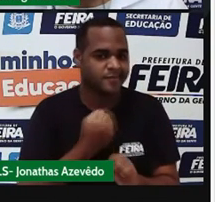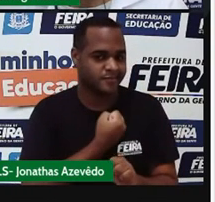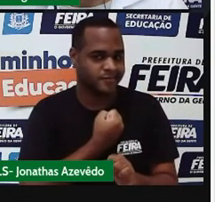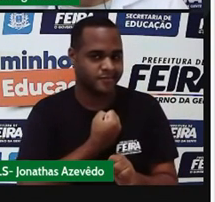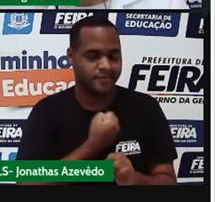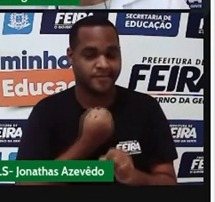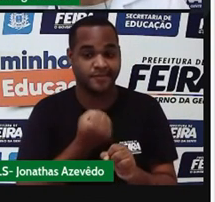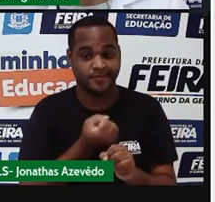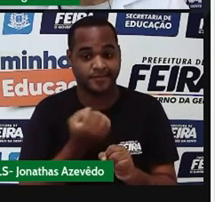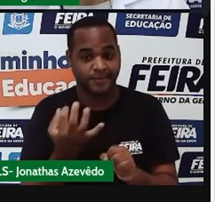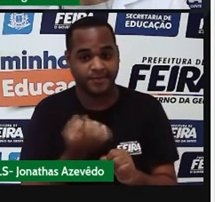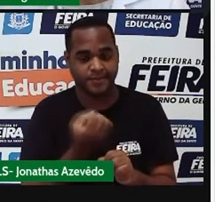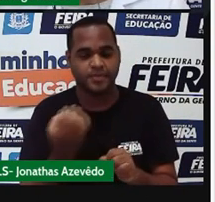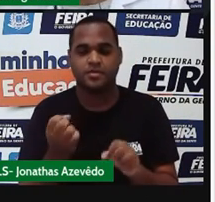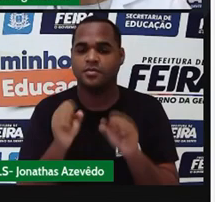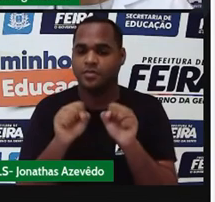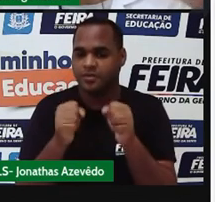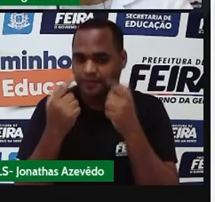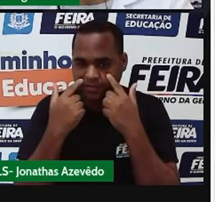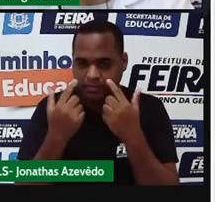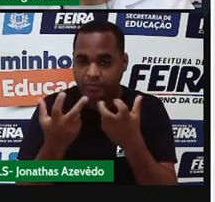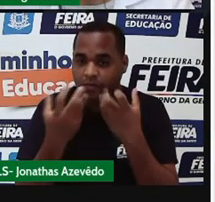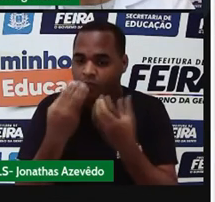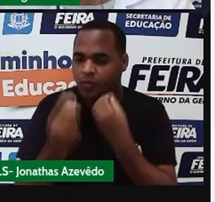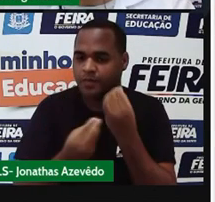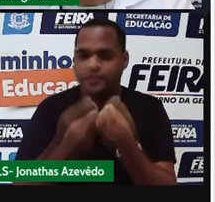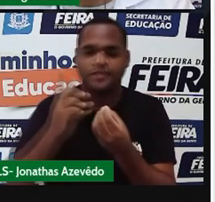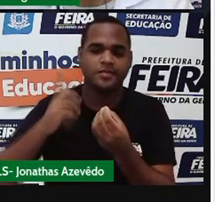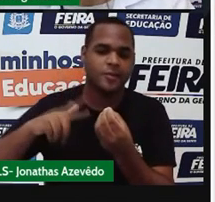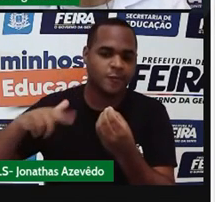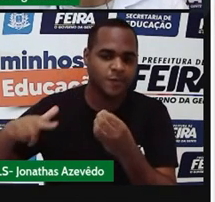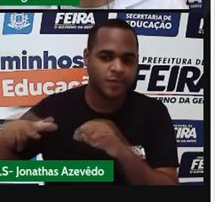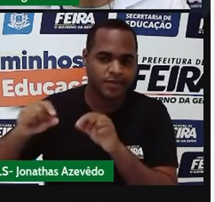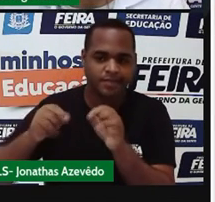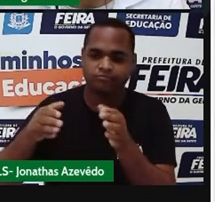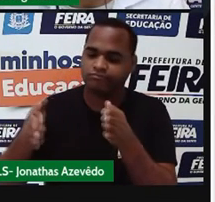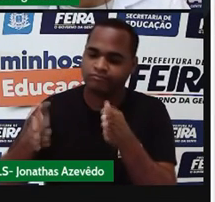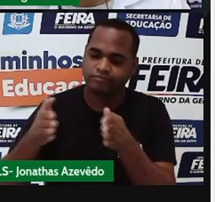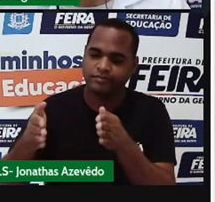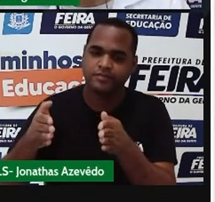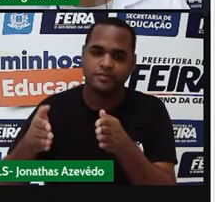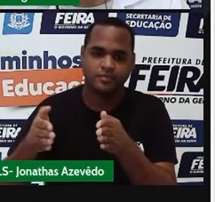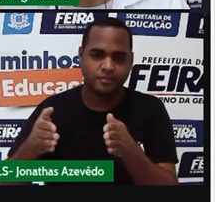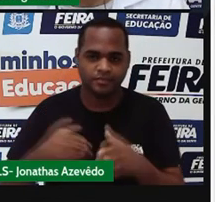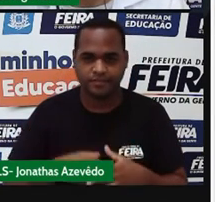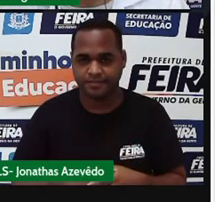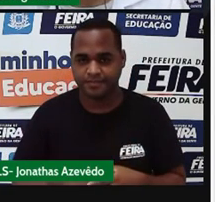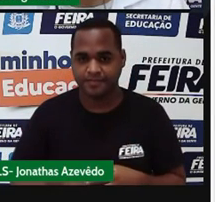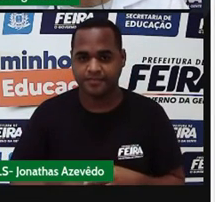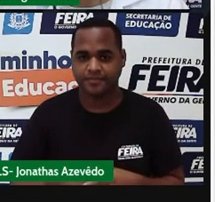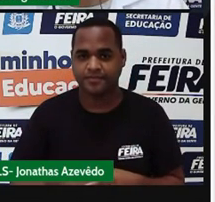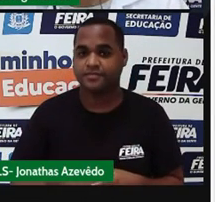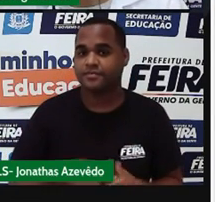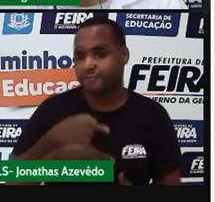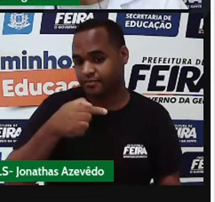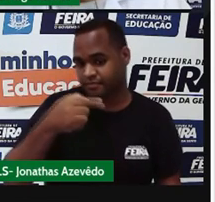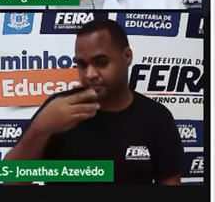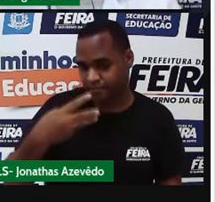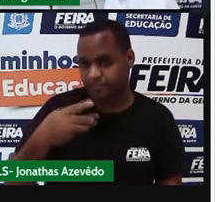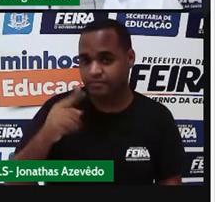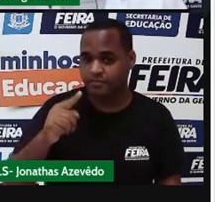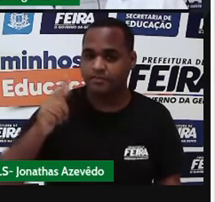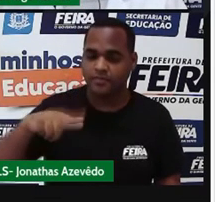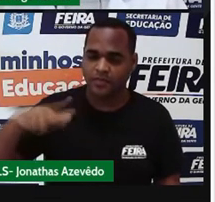tá lá embaixo você vai olhar parte que se repete isso é o período né 73 é a parte que se